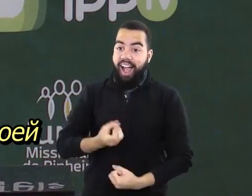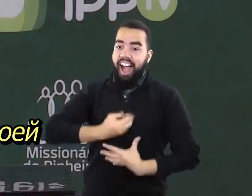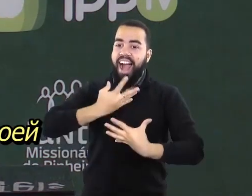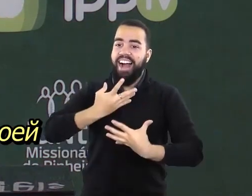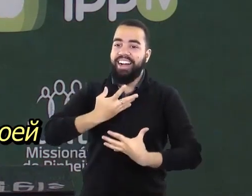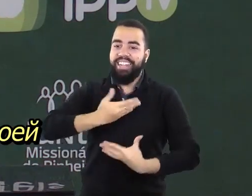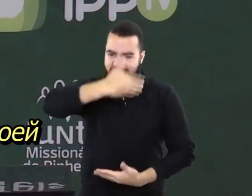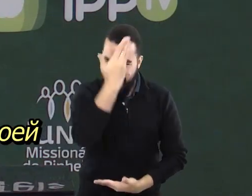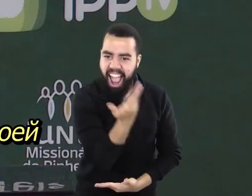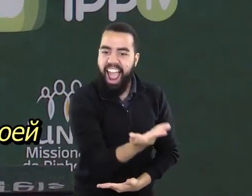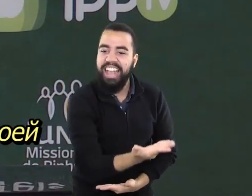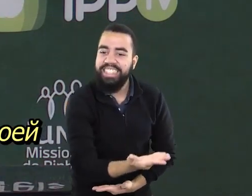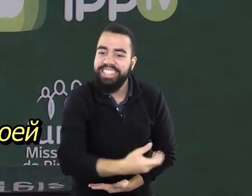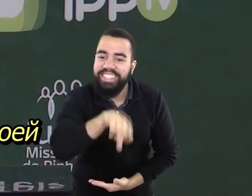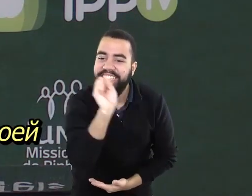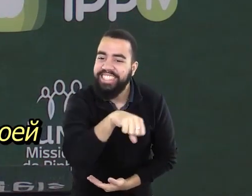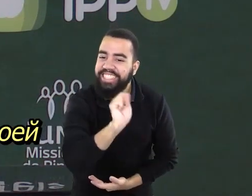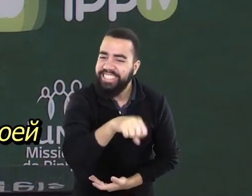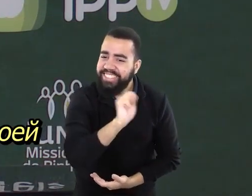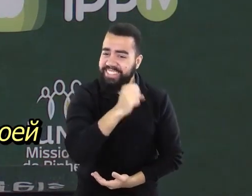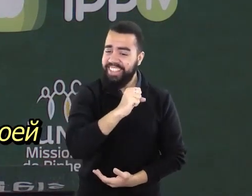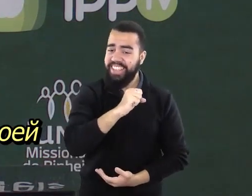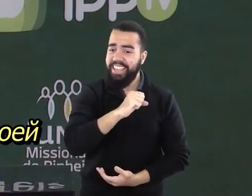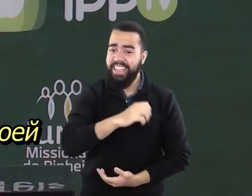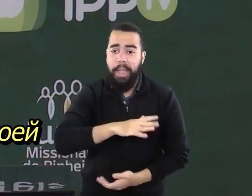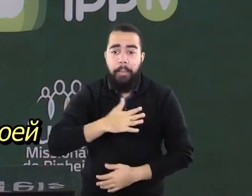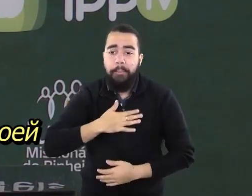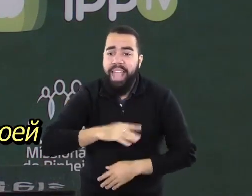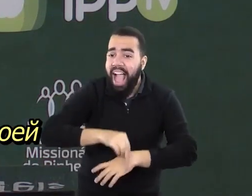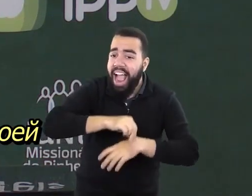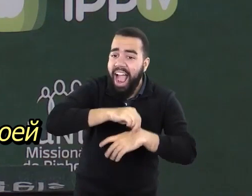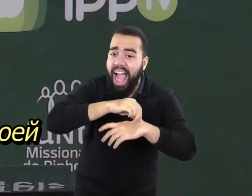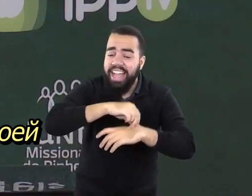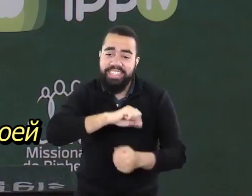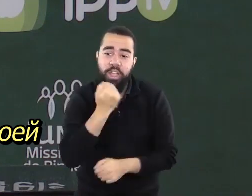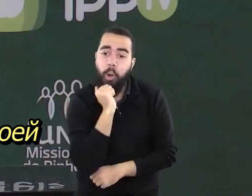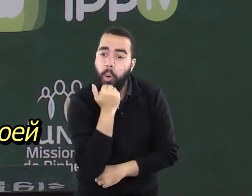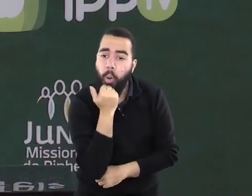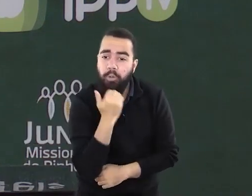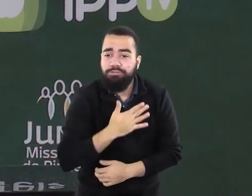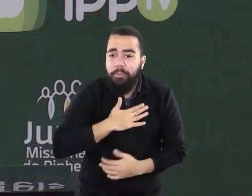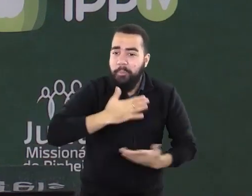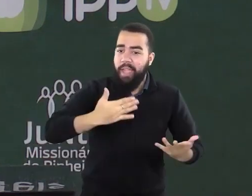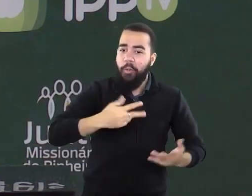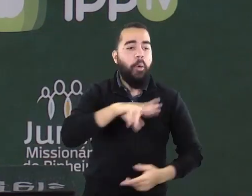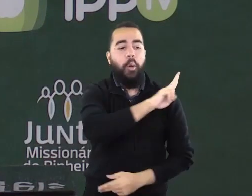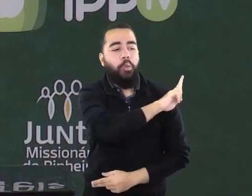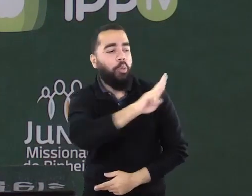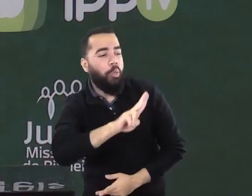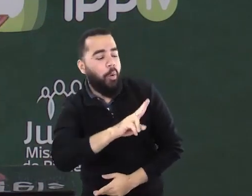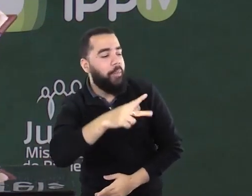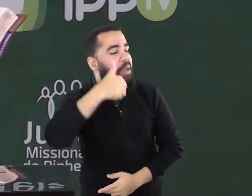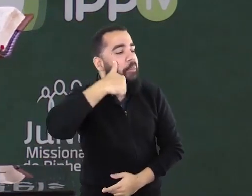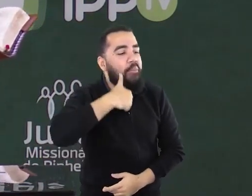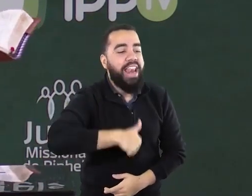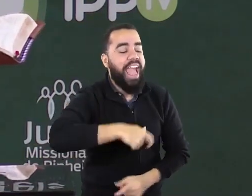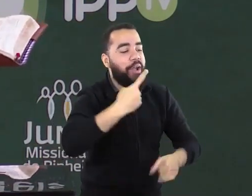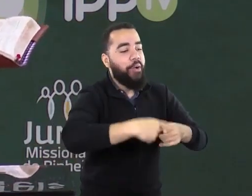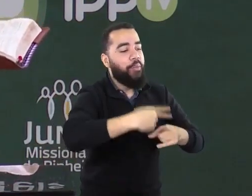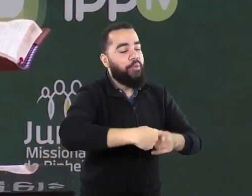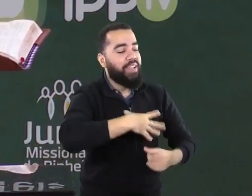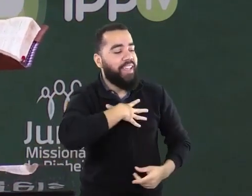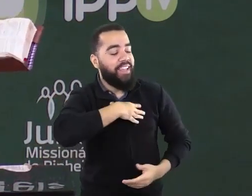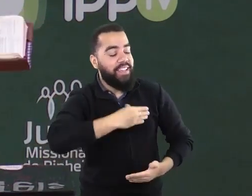e diz: esta sim, afinal, é carne da minha carne, osso dos meus ossos, por isso chamar-se-á varoa, porquanto do varão